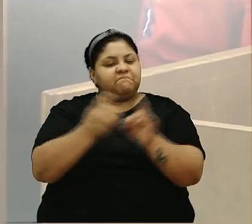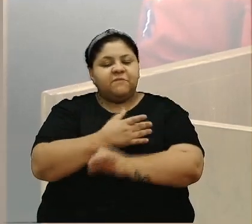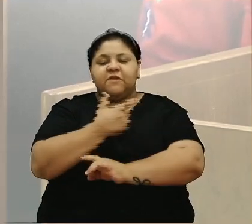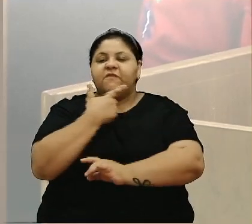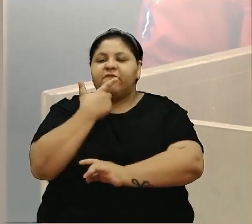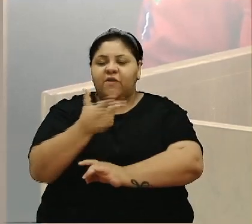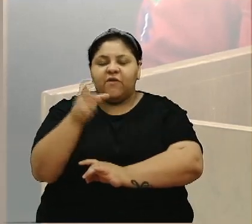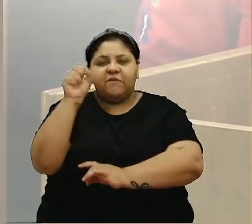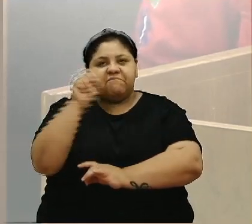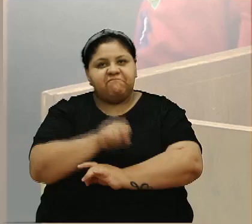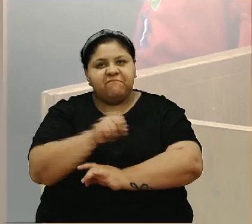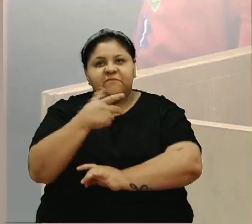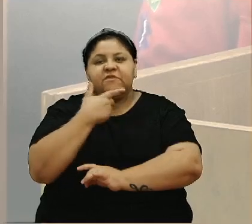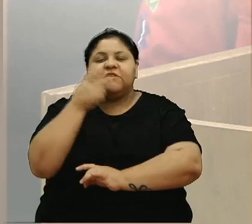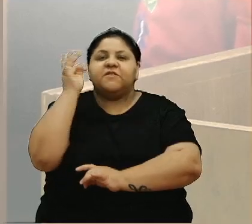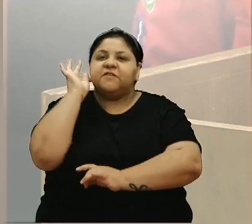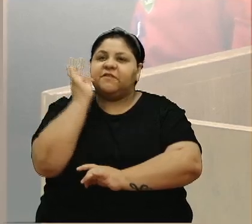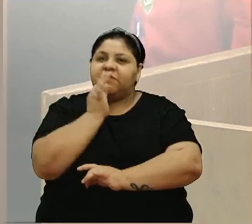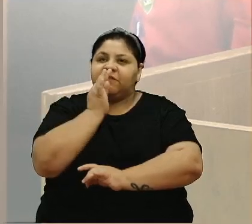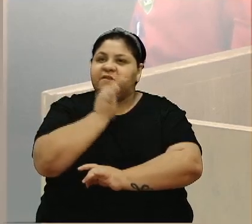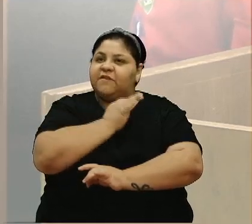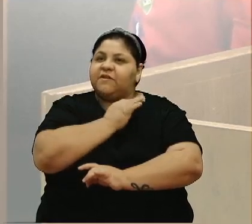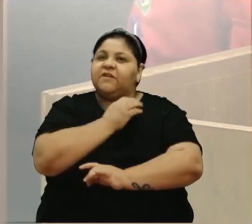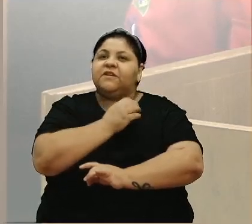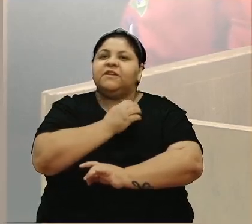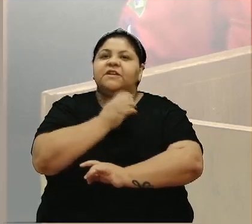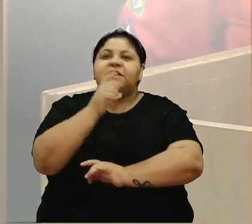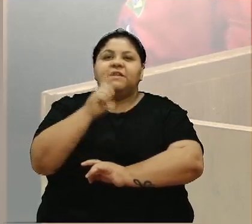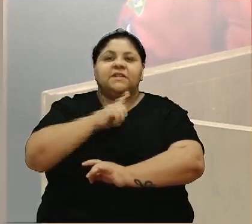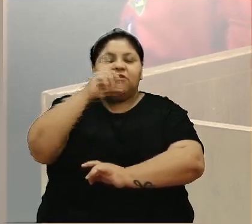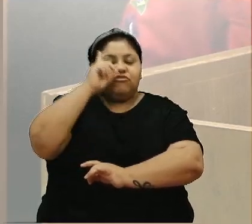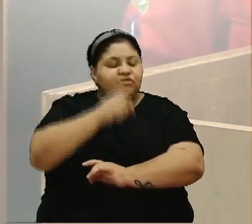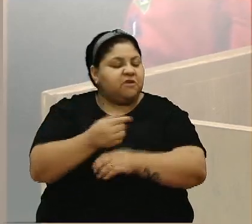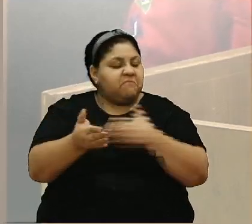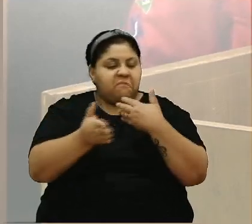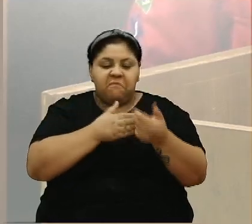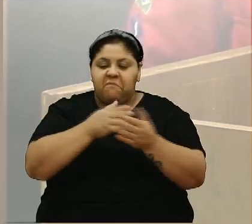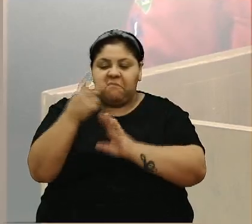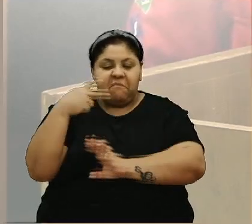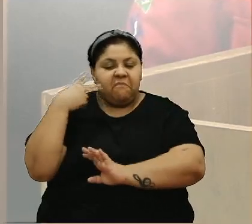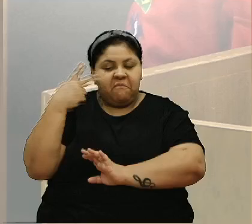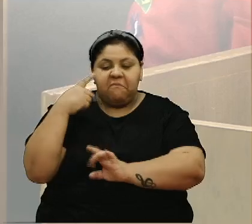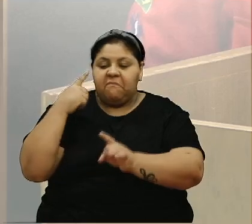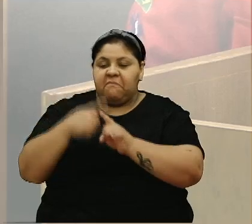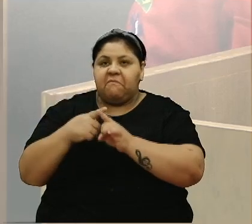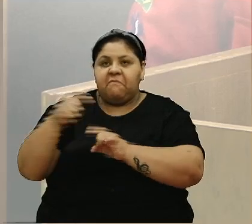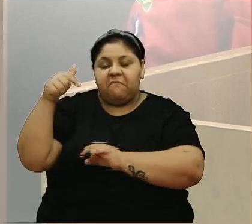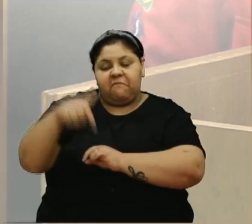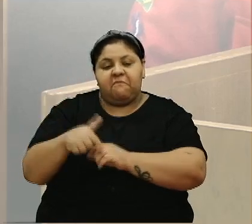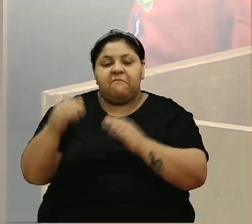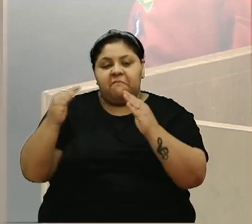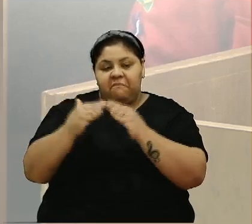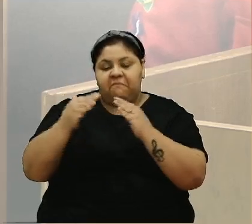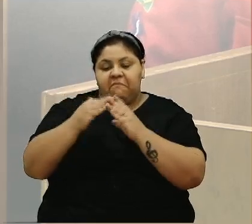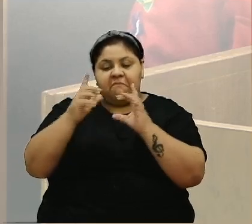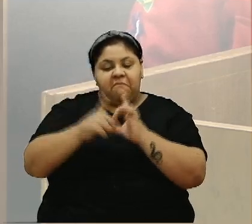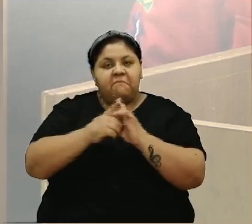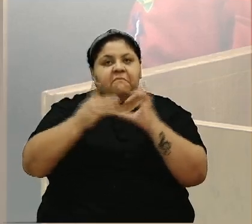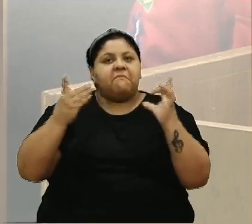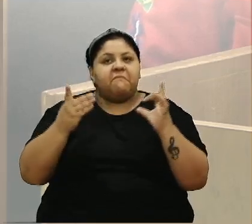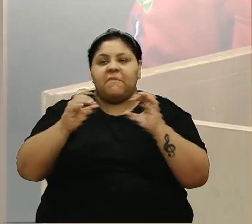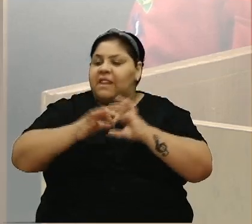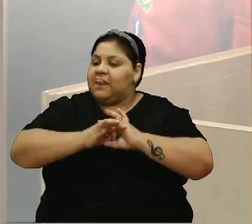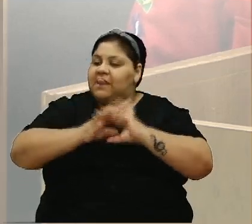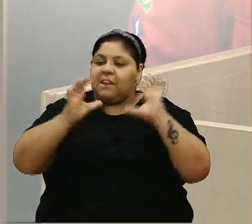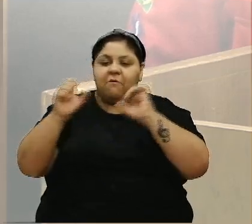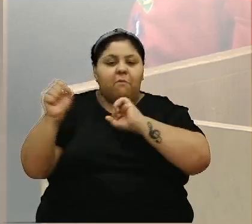sim. Falei com a Tatiane disse que tu tem o direito de pedir para quem você quiser, porque isso aqui é uma casa democrática, é livre,